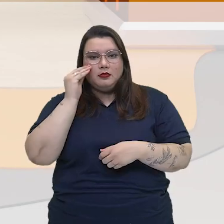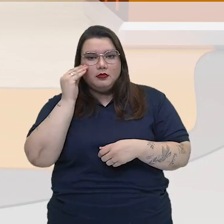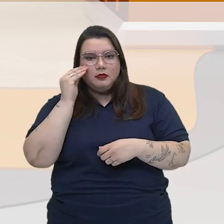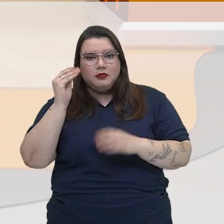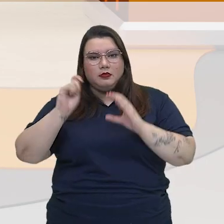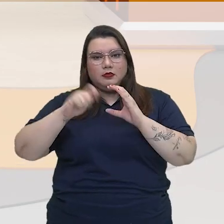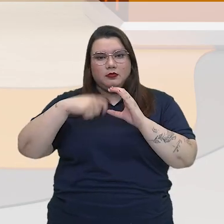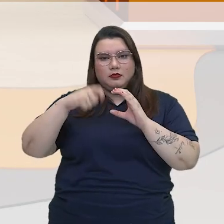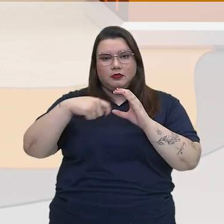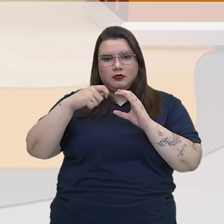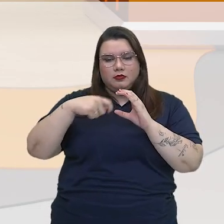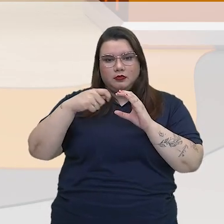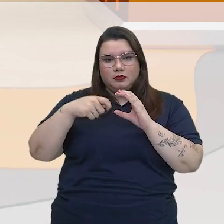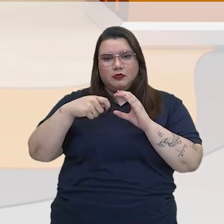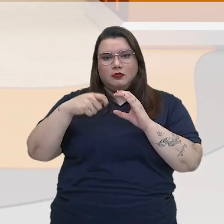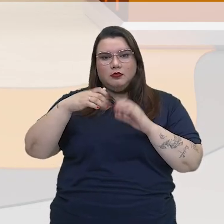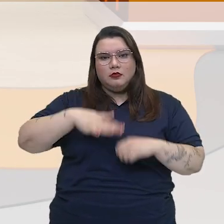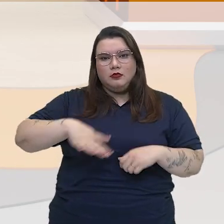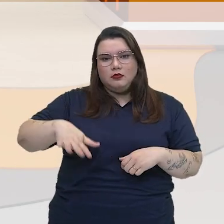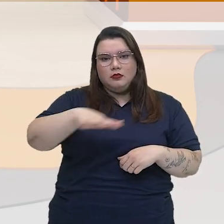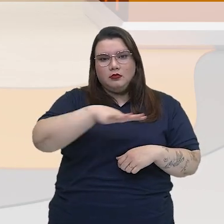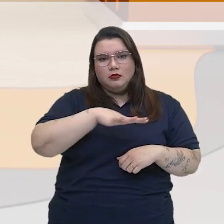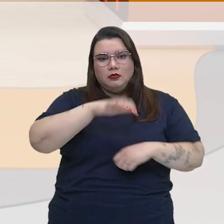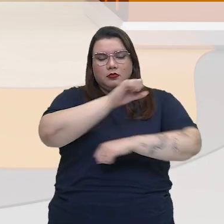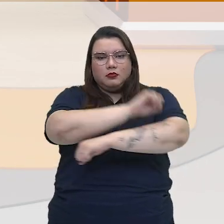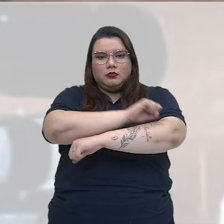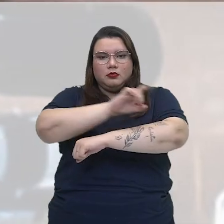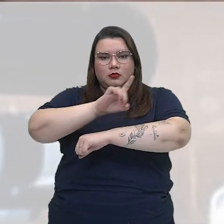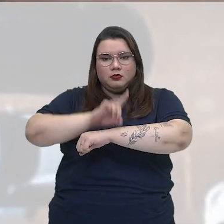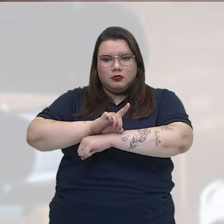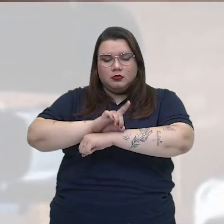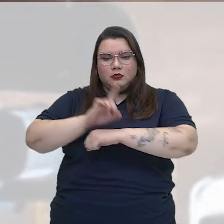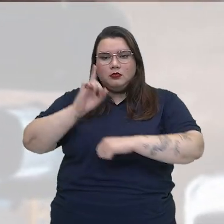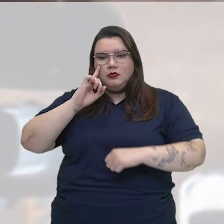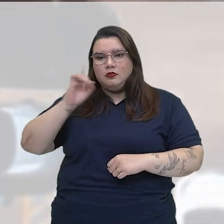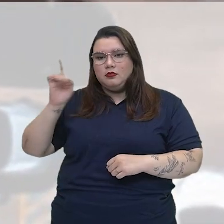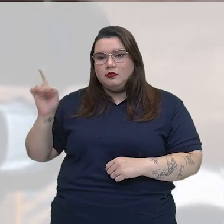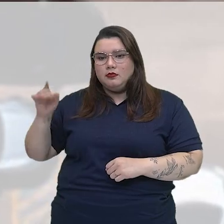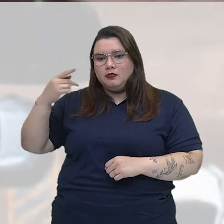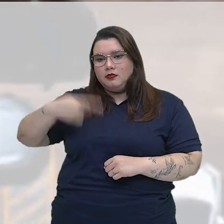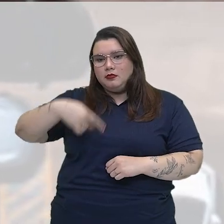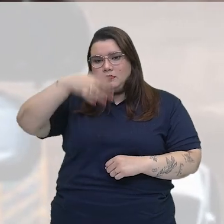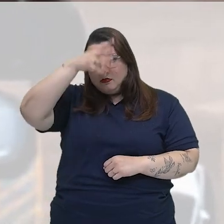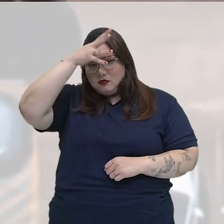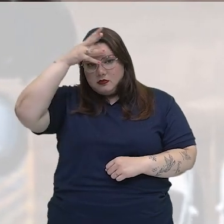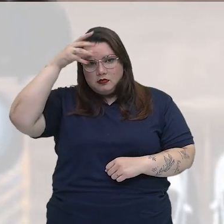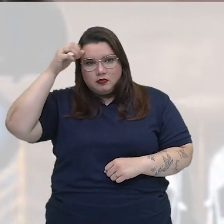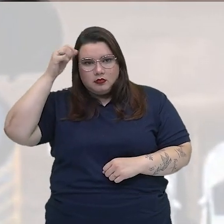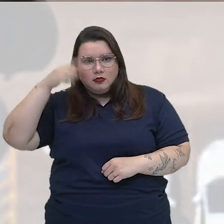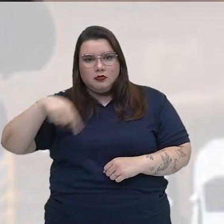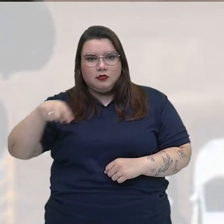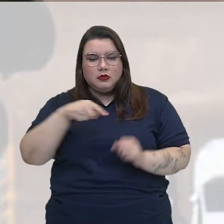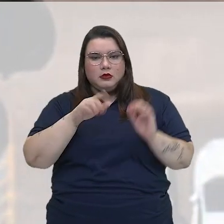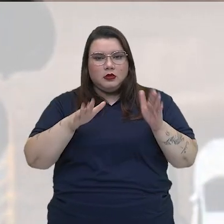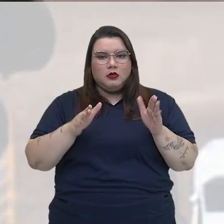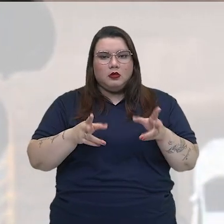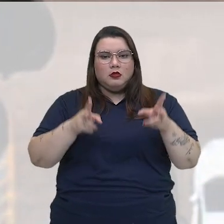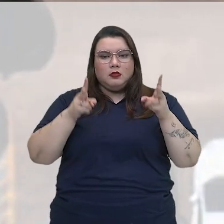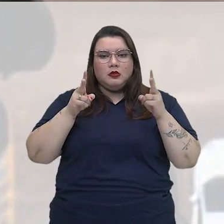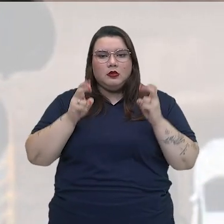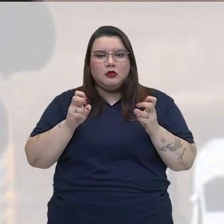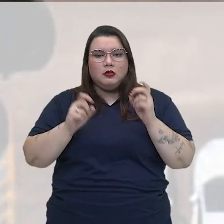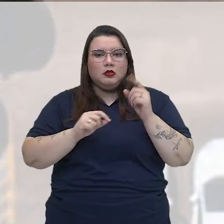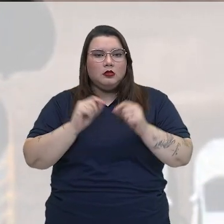A gente vai ver aqui o estacionamento da SEDUC, aqui na cidade de Manaus, e vocês já estão